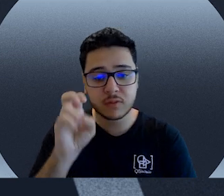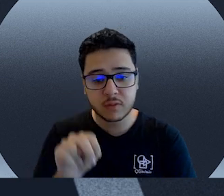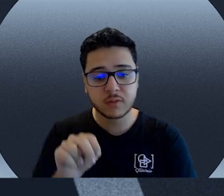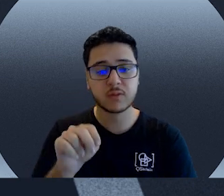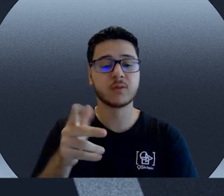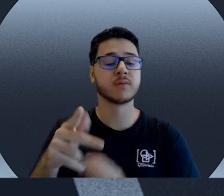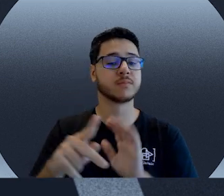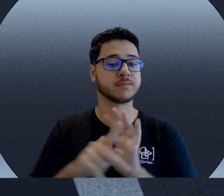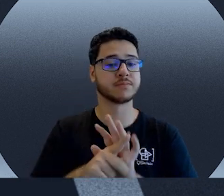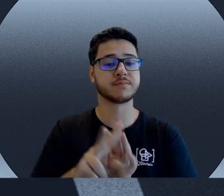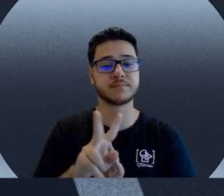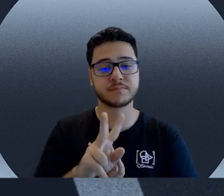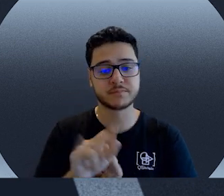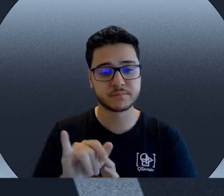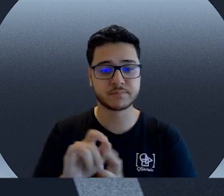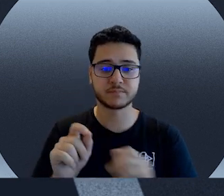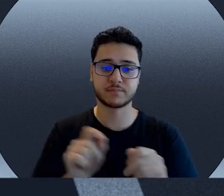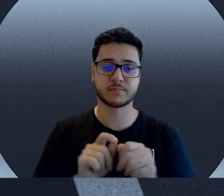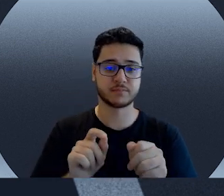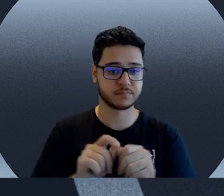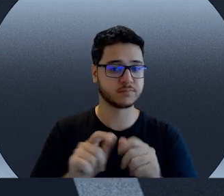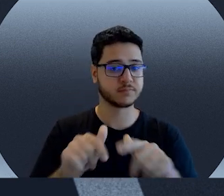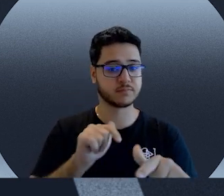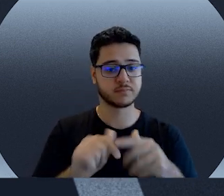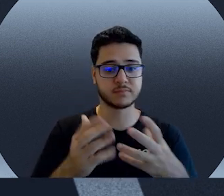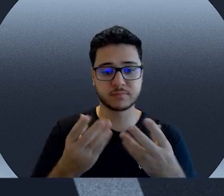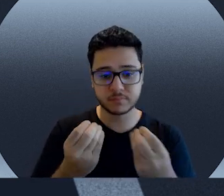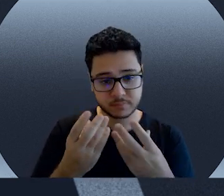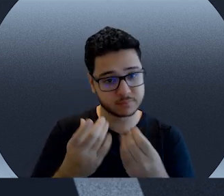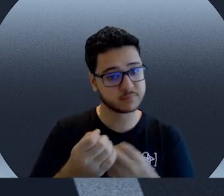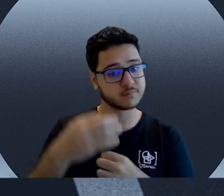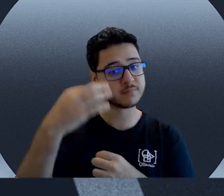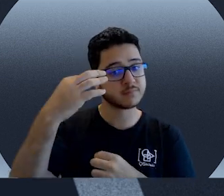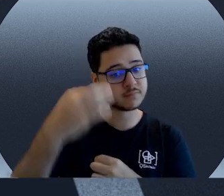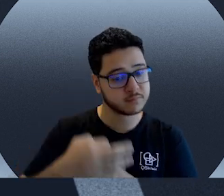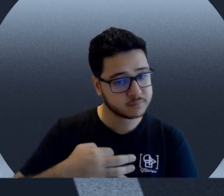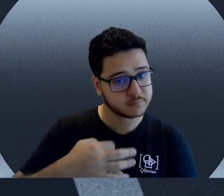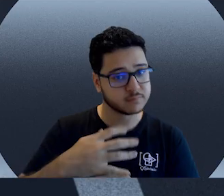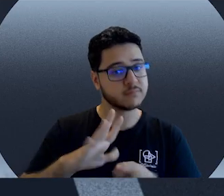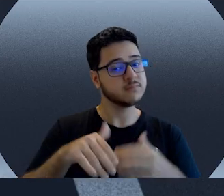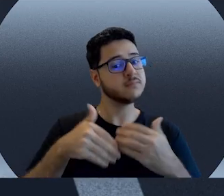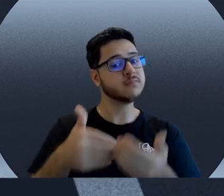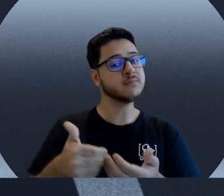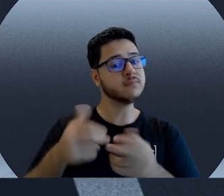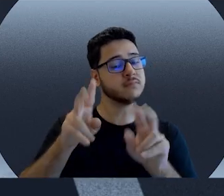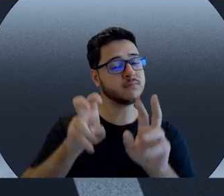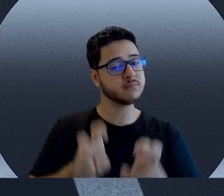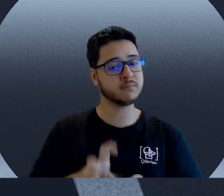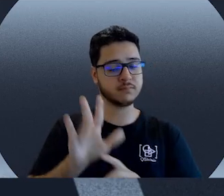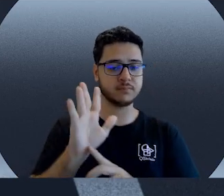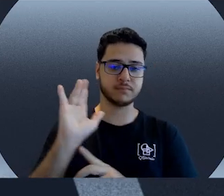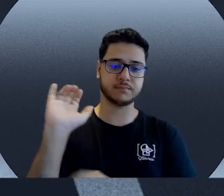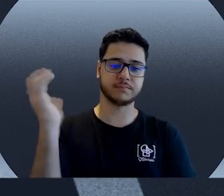O Olafur Eliasson, ele vai trabalhar muito com as questões ambientais. E aí eu acho que é